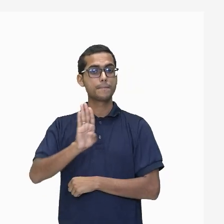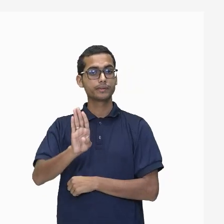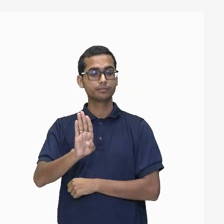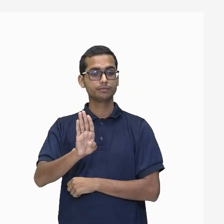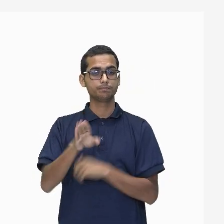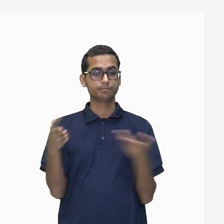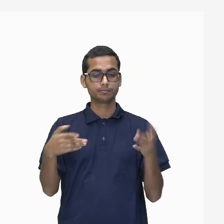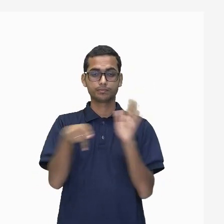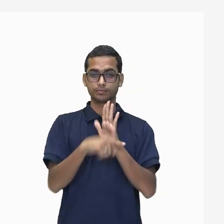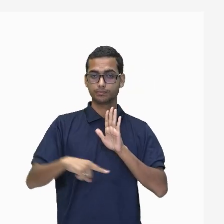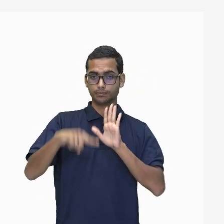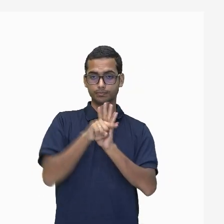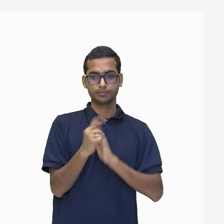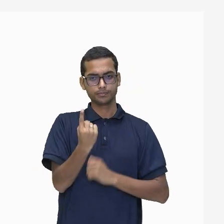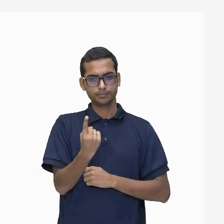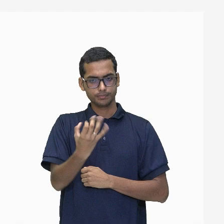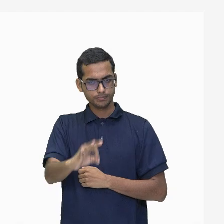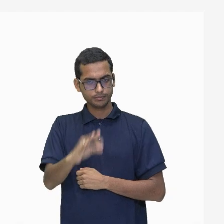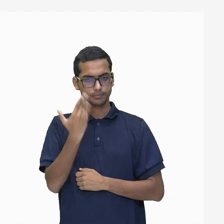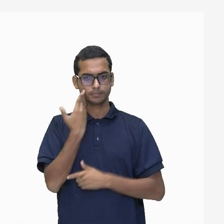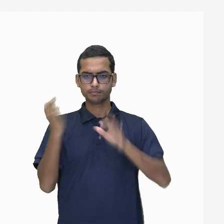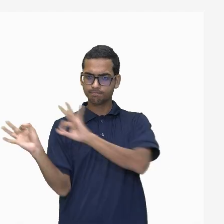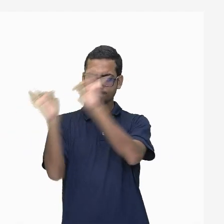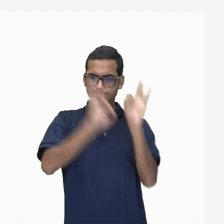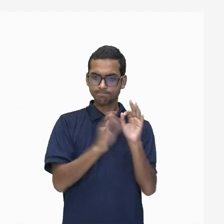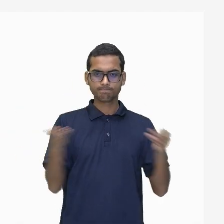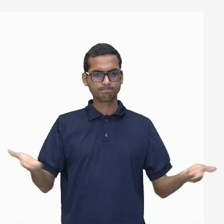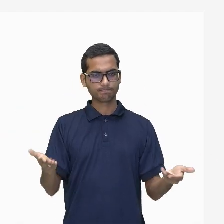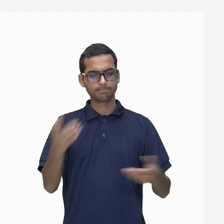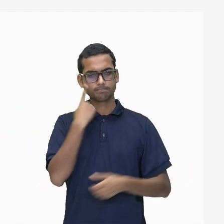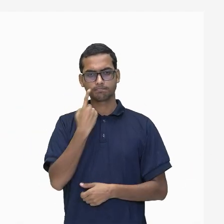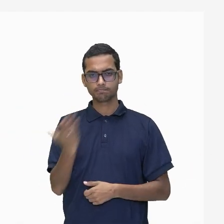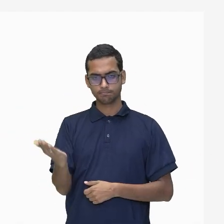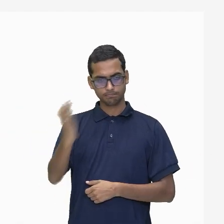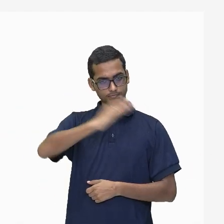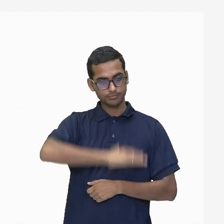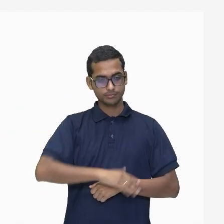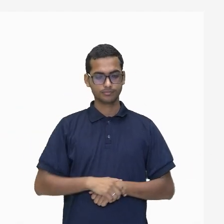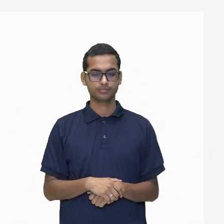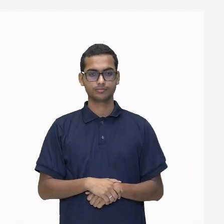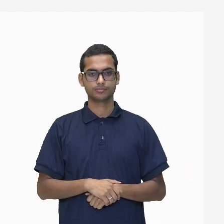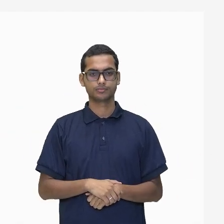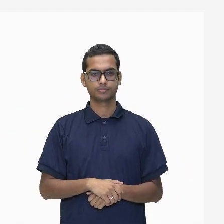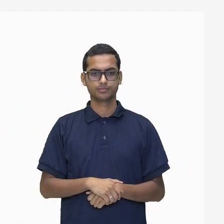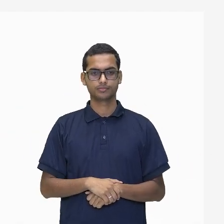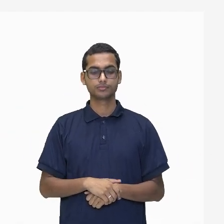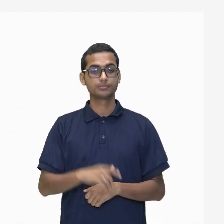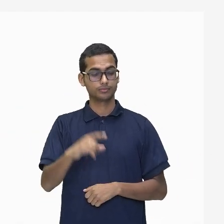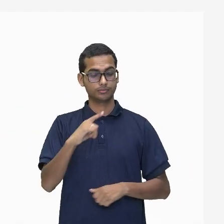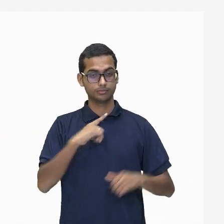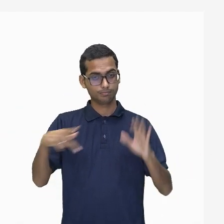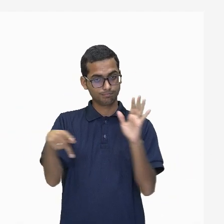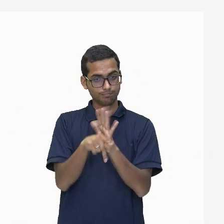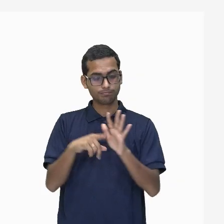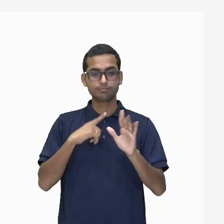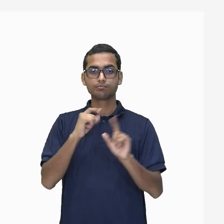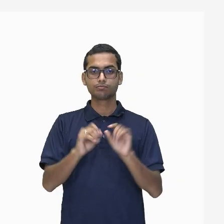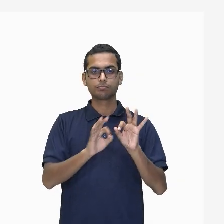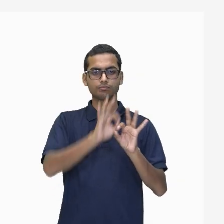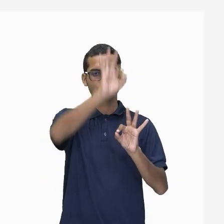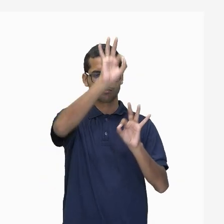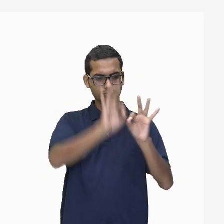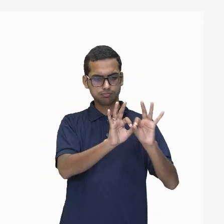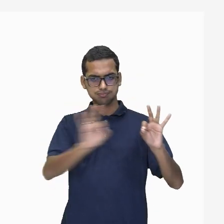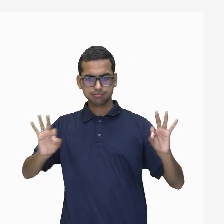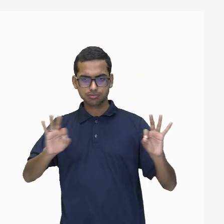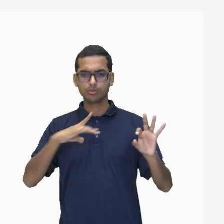o menos 1. Tá certo? Vamos fazer isso, então? Nós temos aqui um plano cartesiano e nós vamos